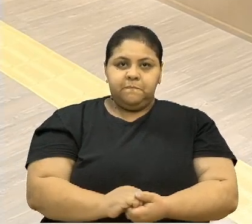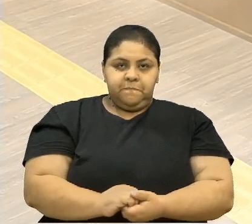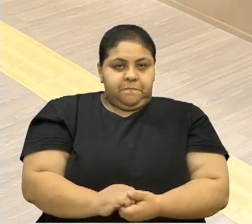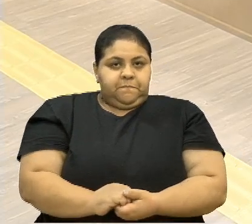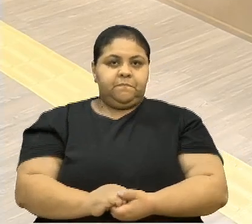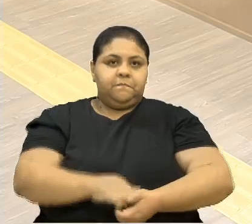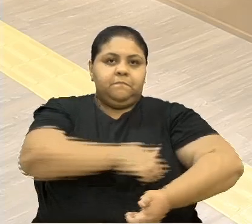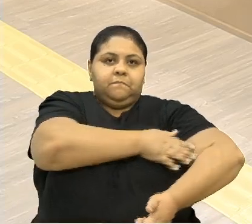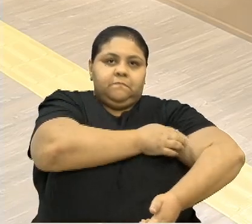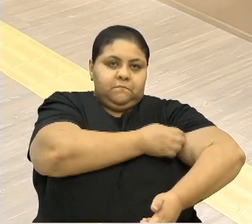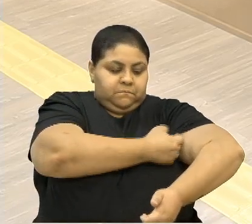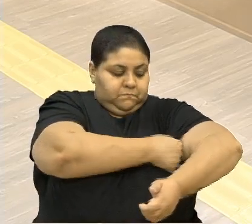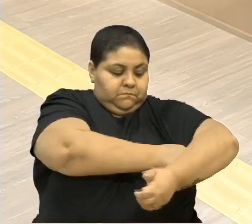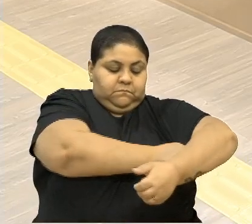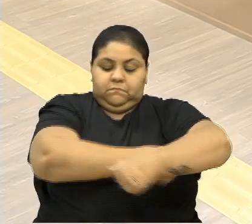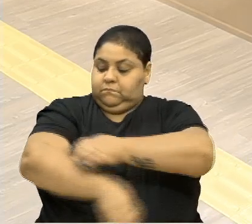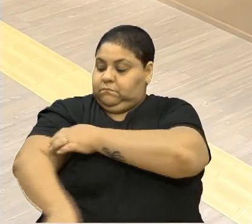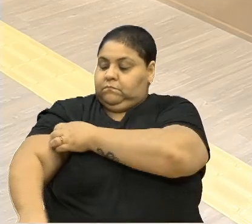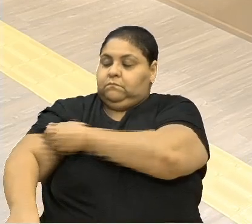Aqui.